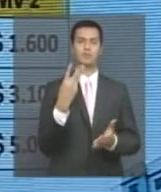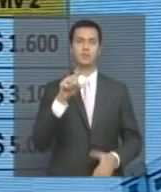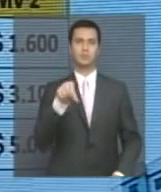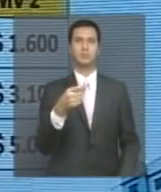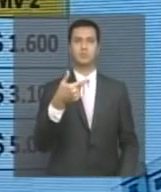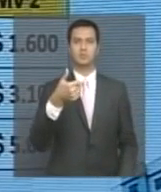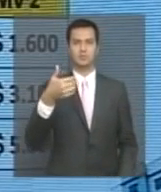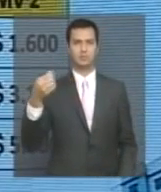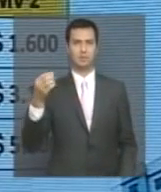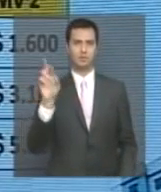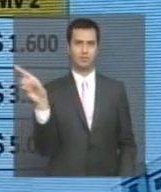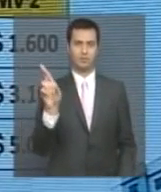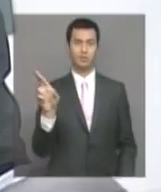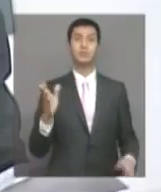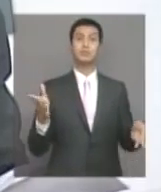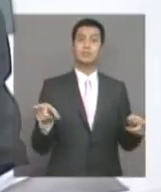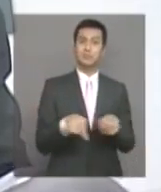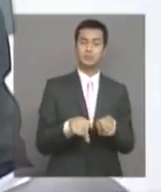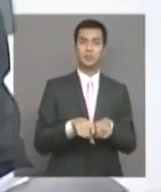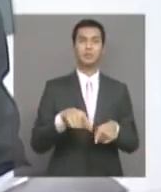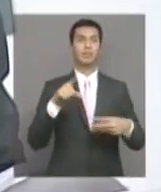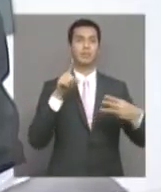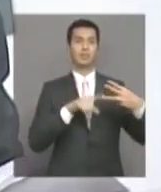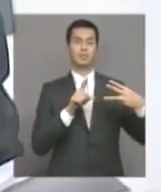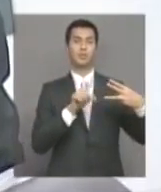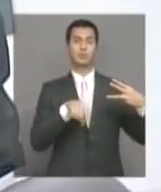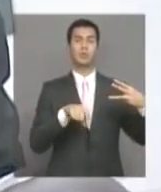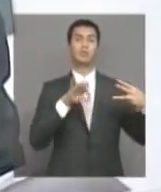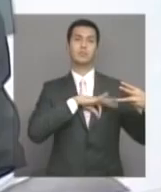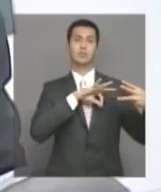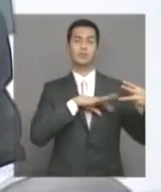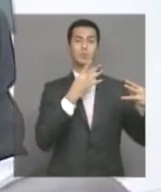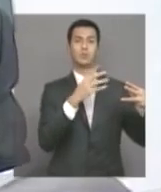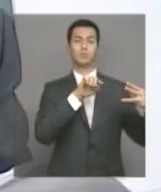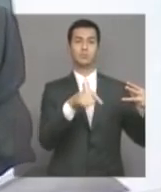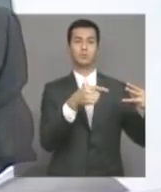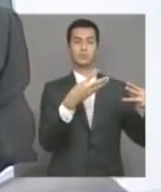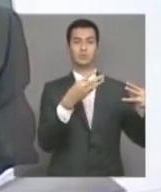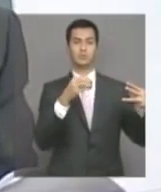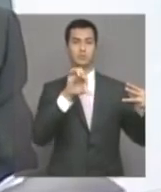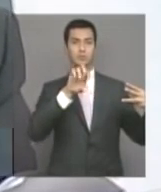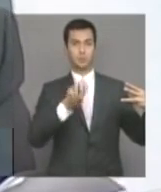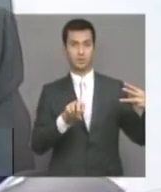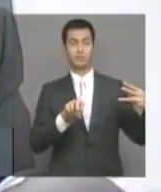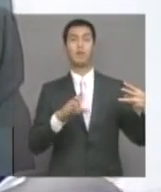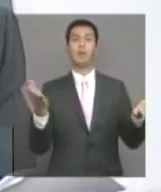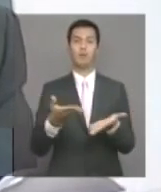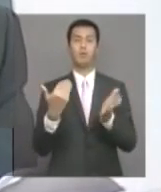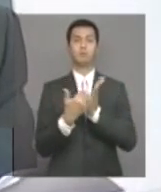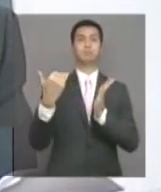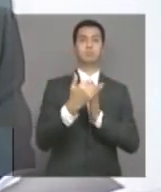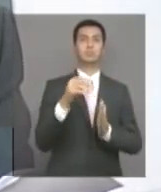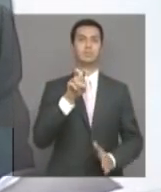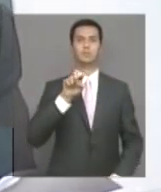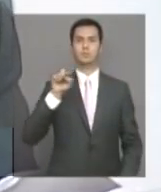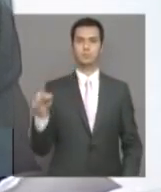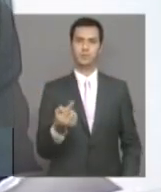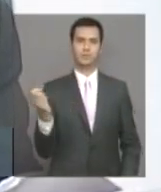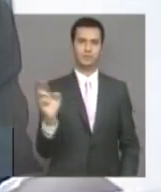3, que era renda mensal de 4.650, passa a ser a renda mensal agora de 5.000.